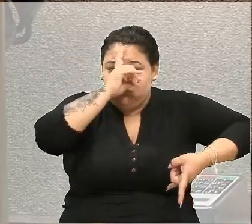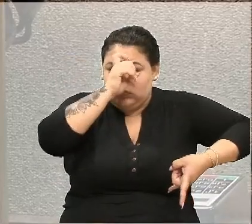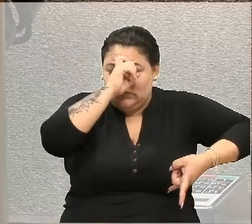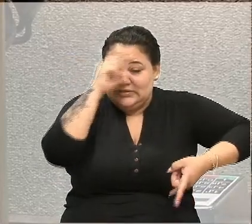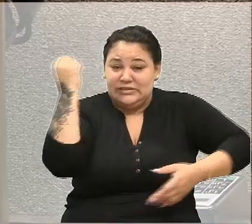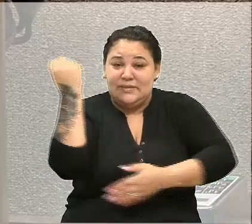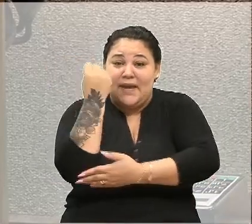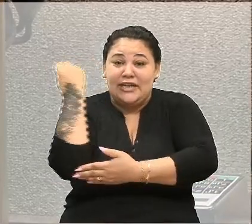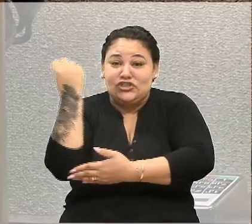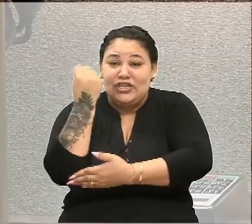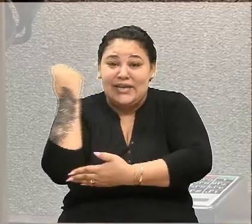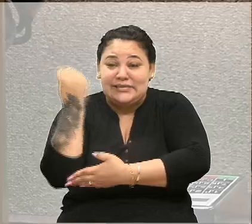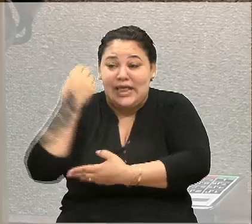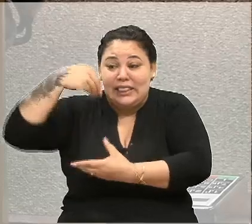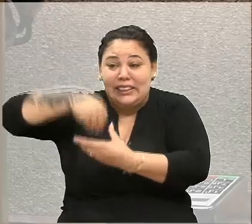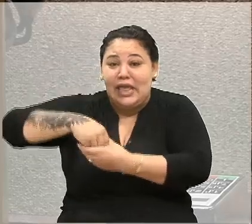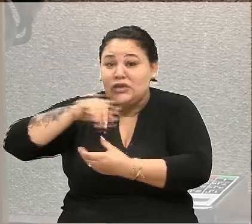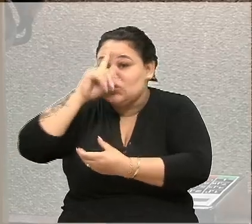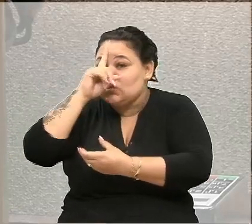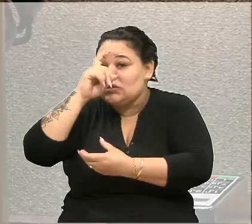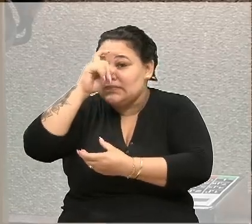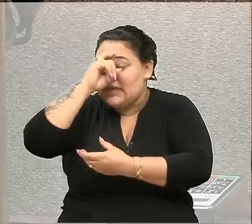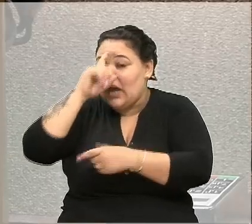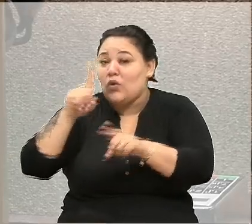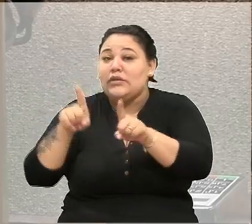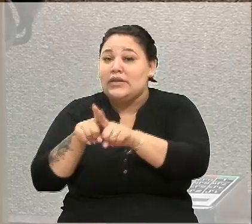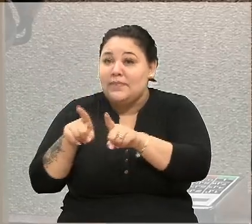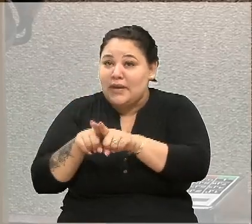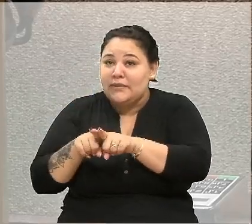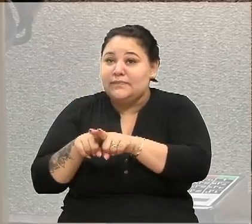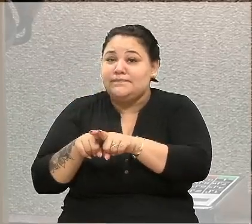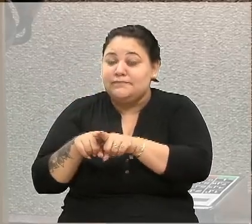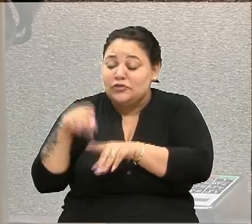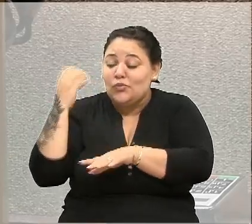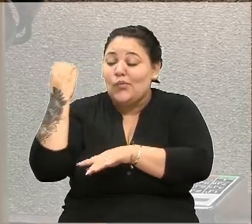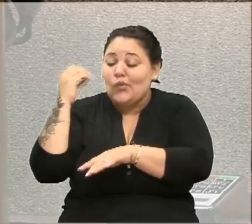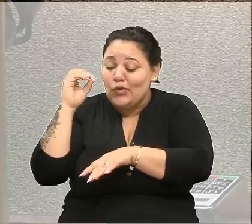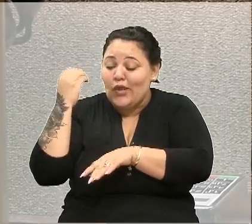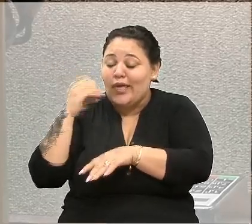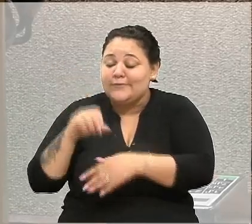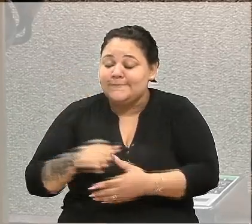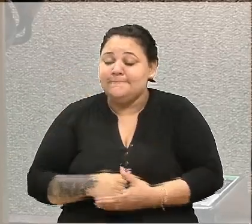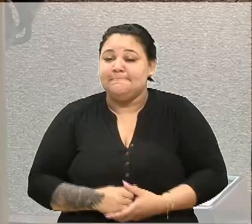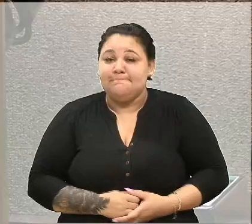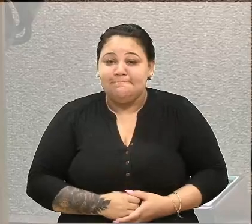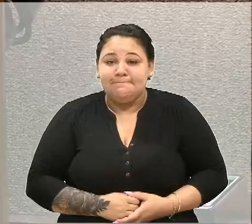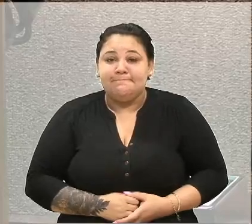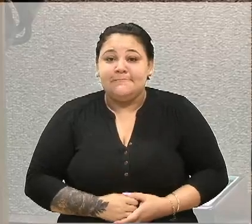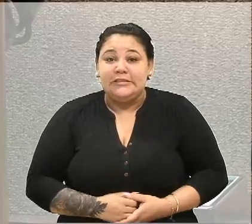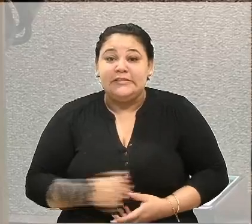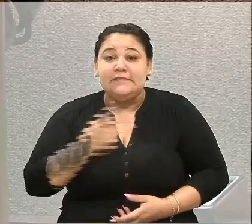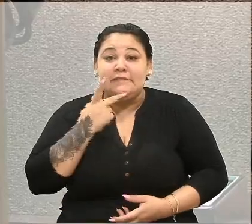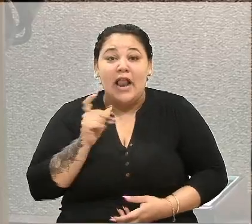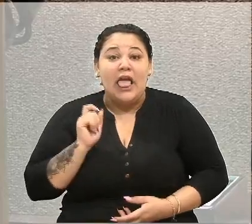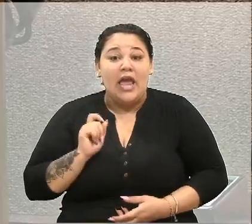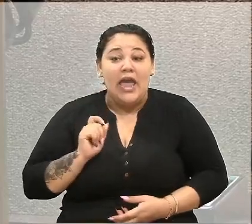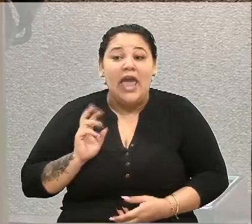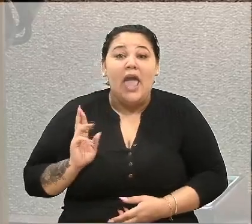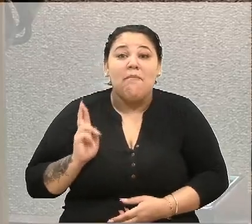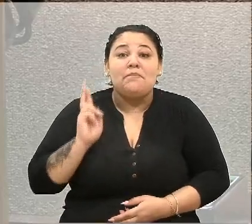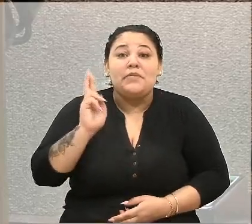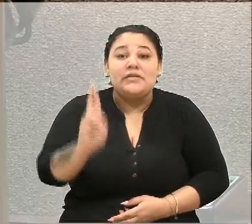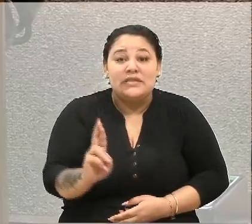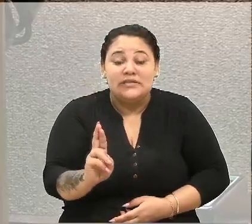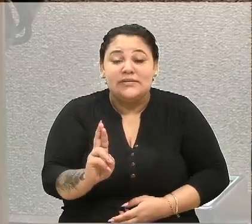emergência e urgência dos hospitais ali da nossa capital. Isso se refere e representa, vereador Cadori,